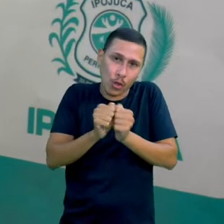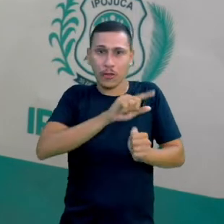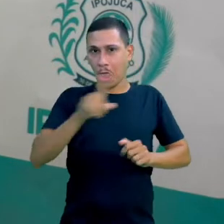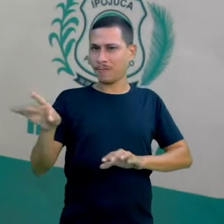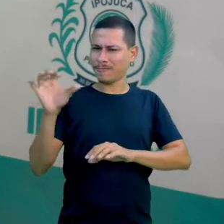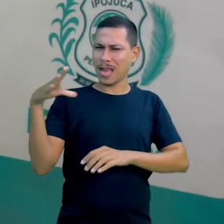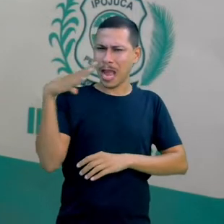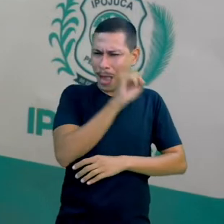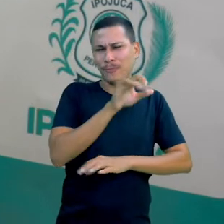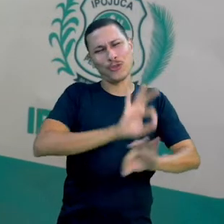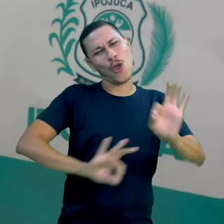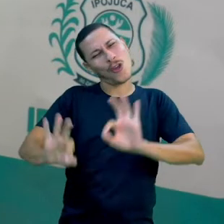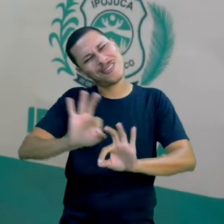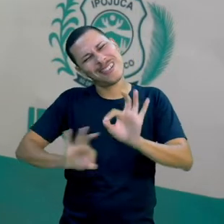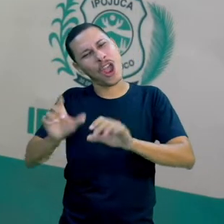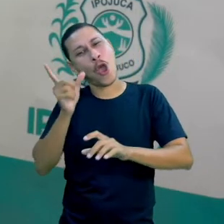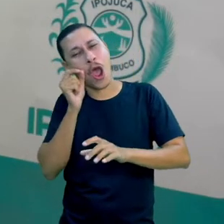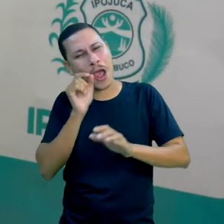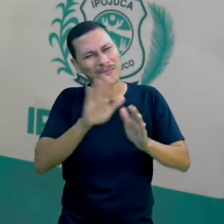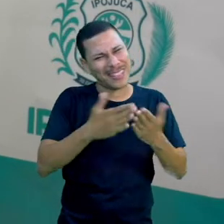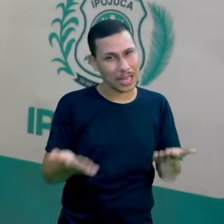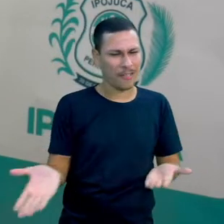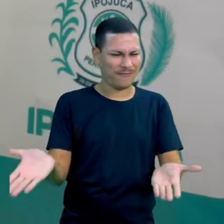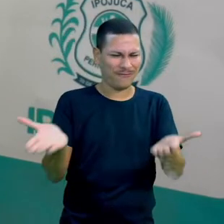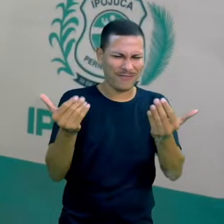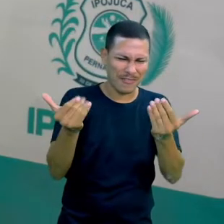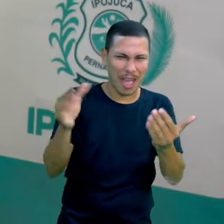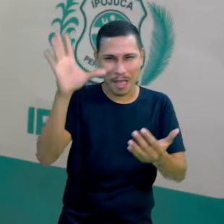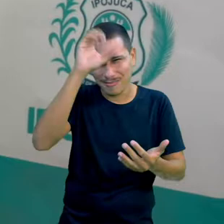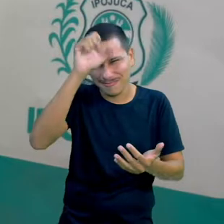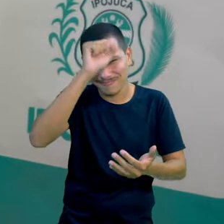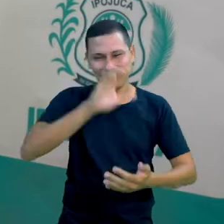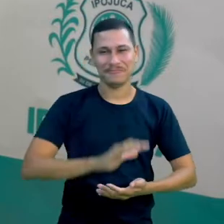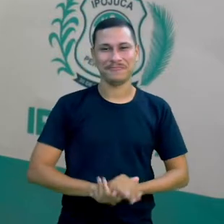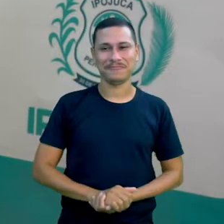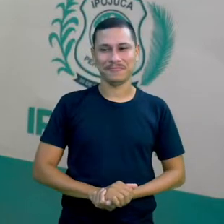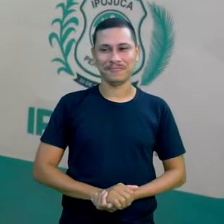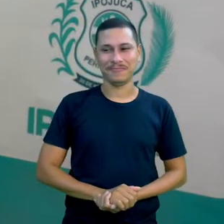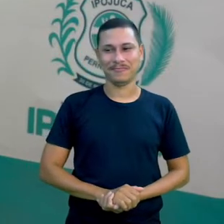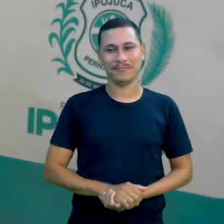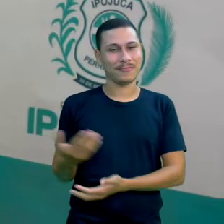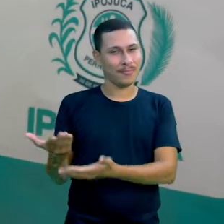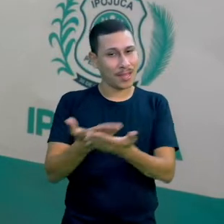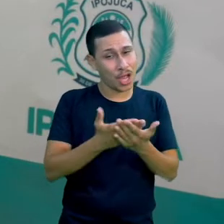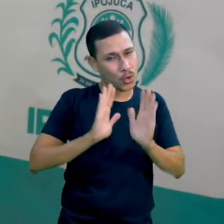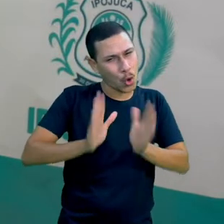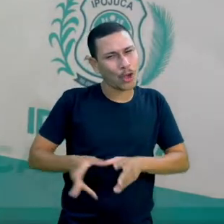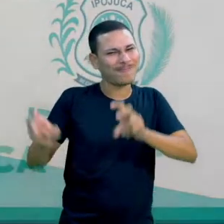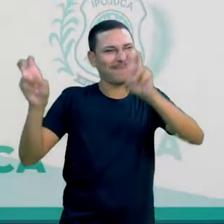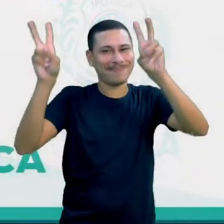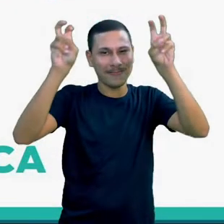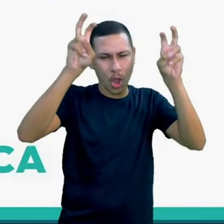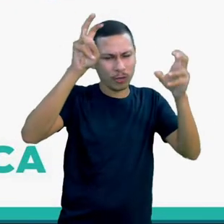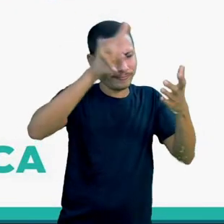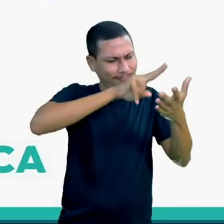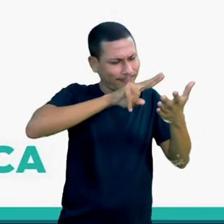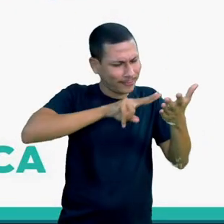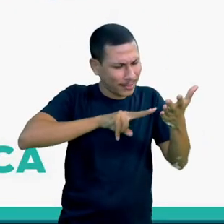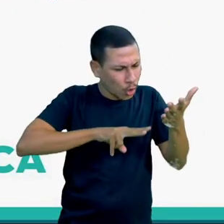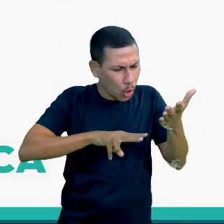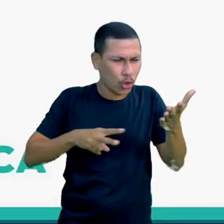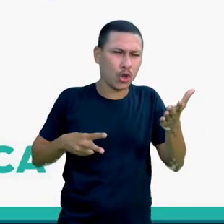tempo, pegue seu lápis, seu caderno e vamos estudar. A aula de hoje é sobre leitura